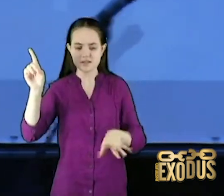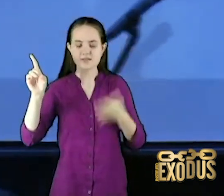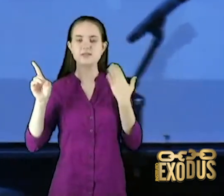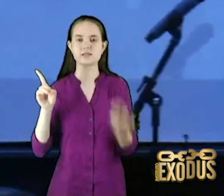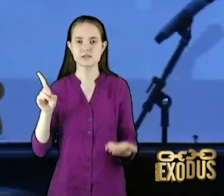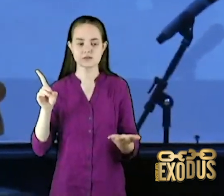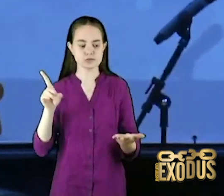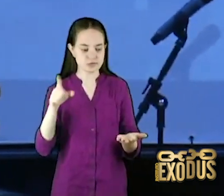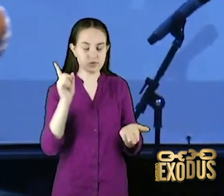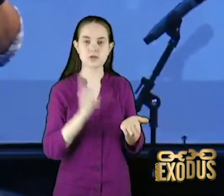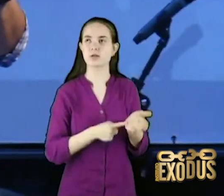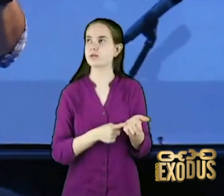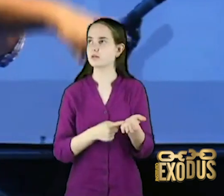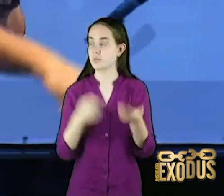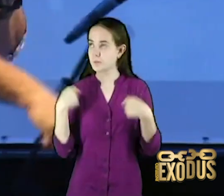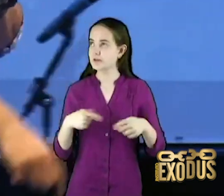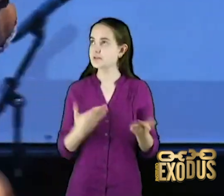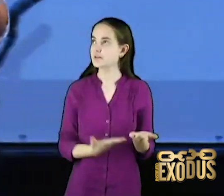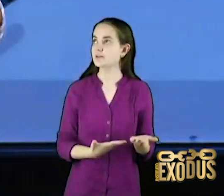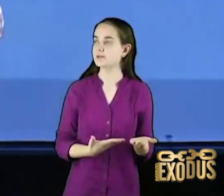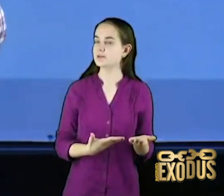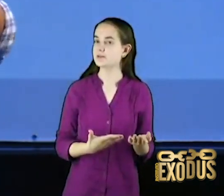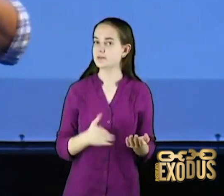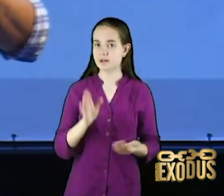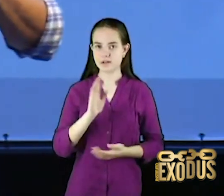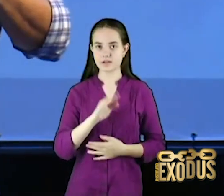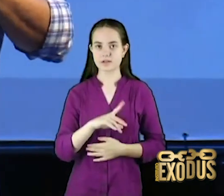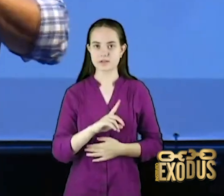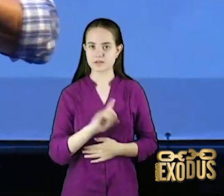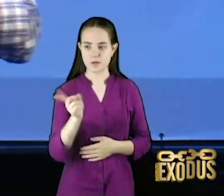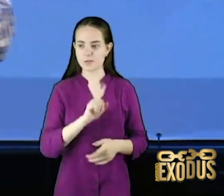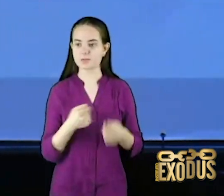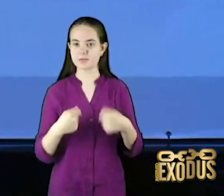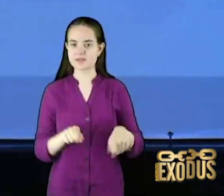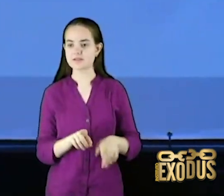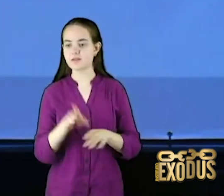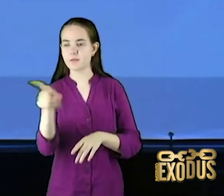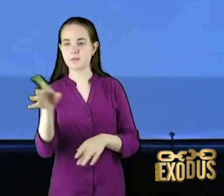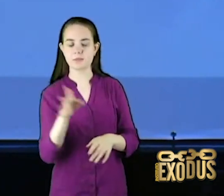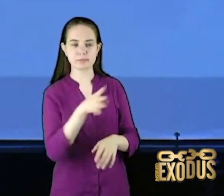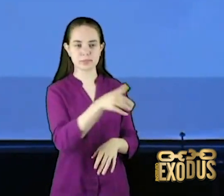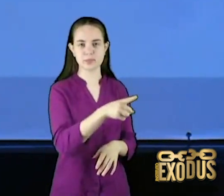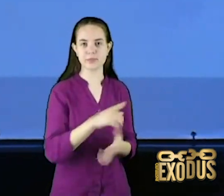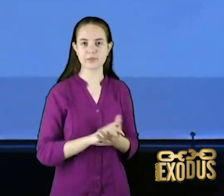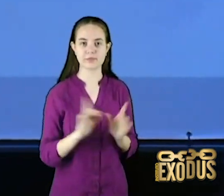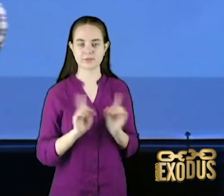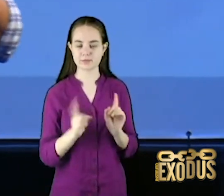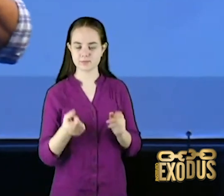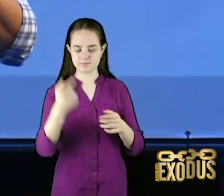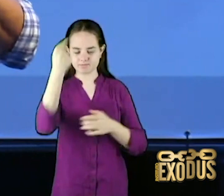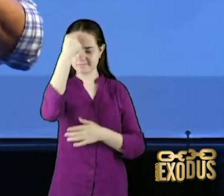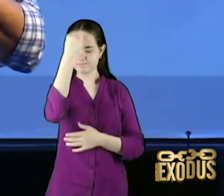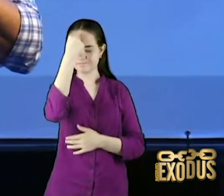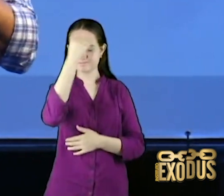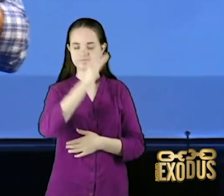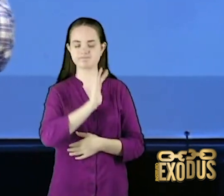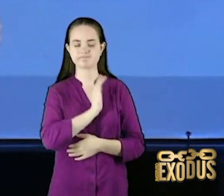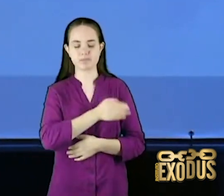É isso aqui, ó. Então diz aí no teu coração para Deus. Não precisa contar para ninguém. Só diz no teu coração